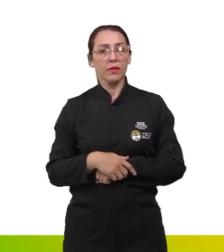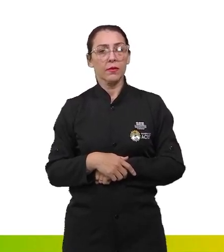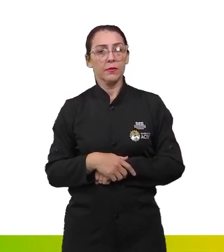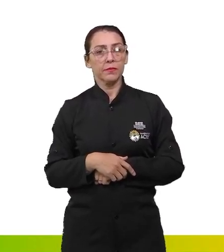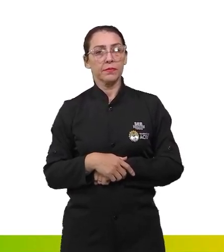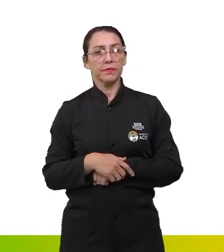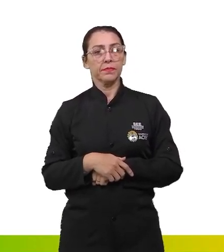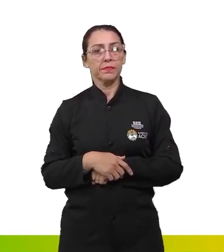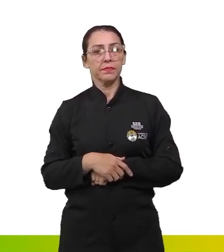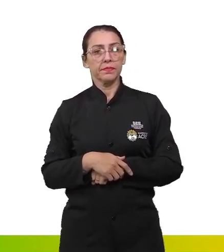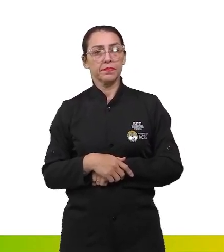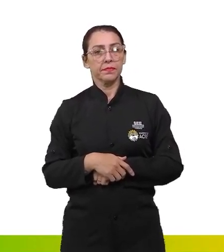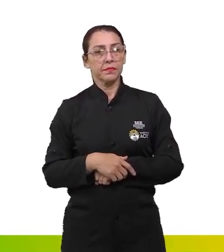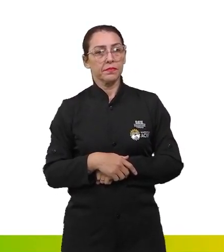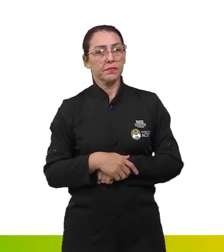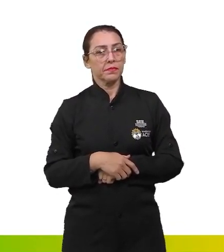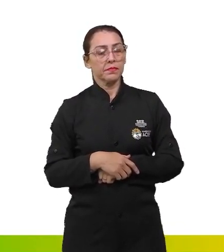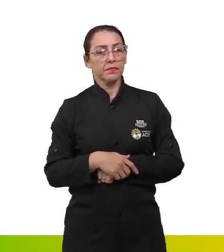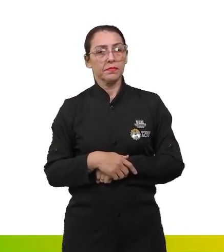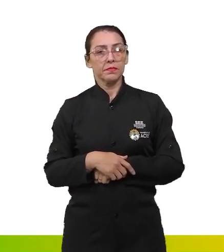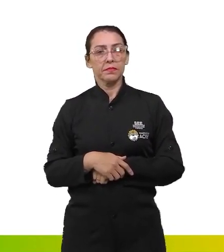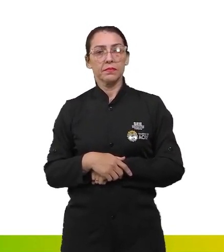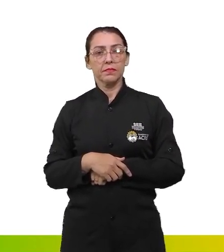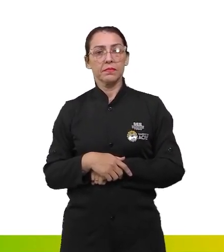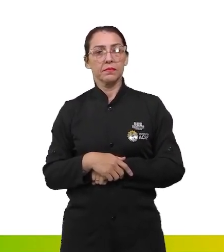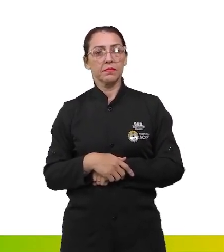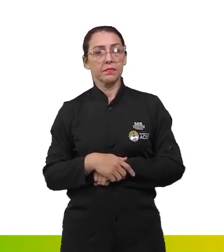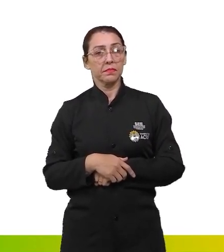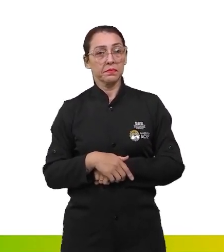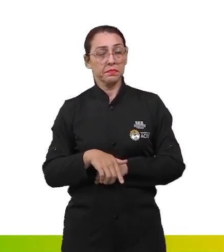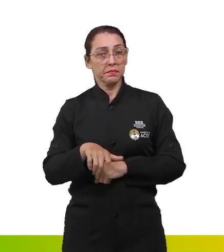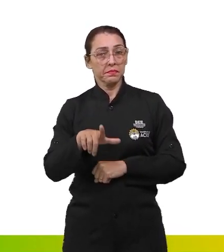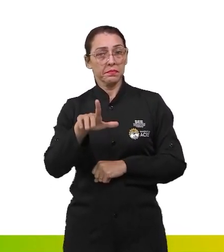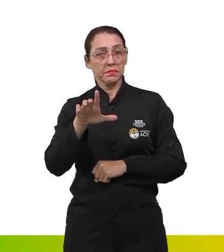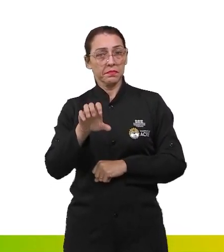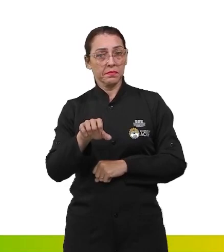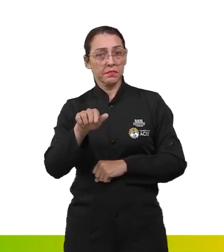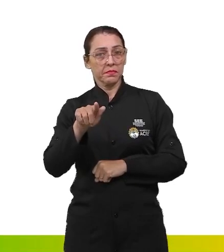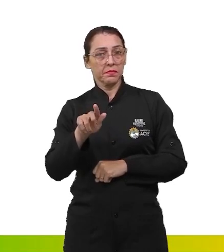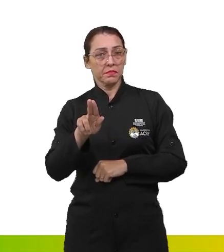Então, a mi hijo le